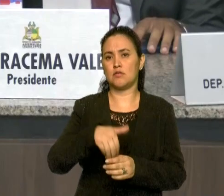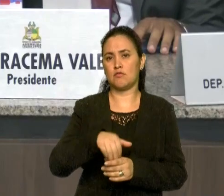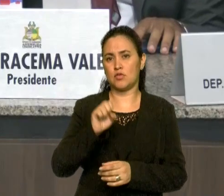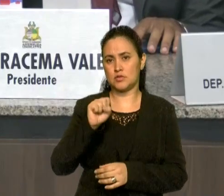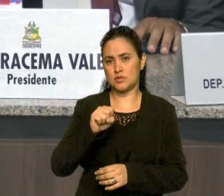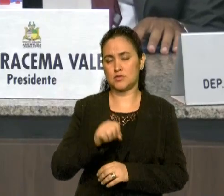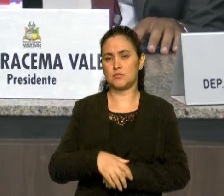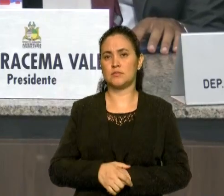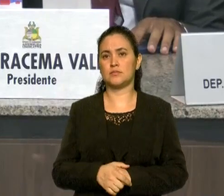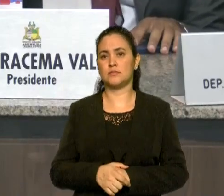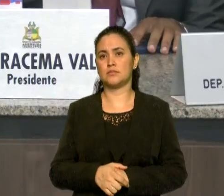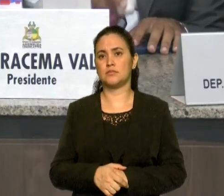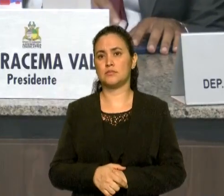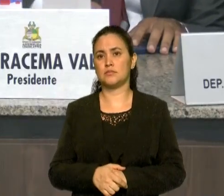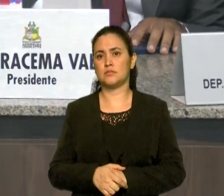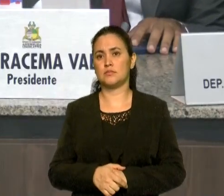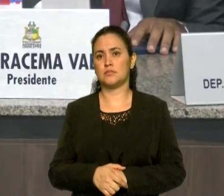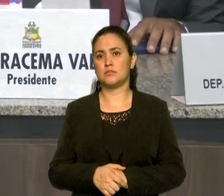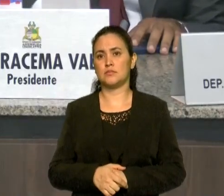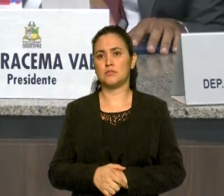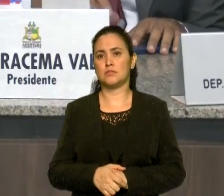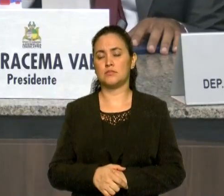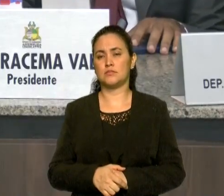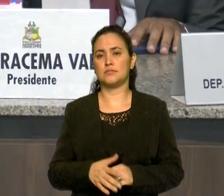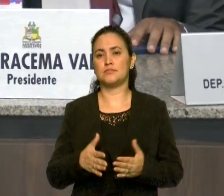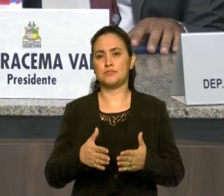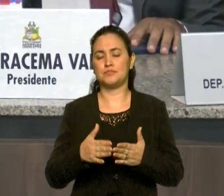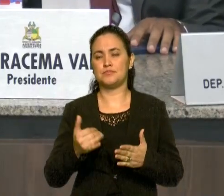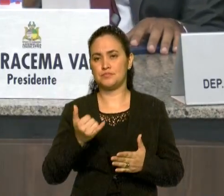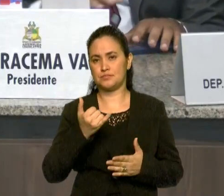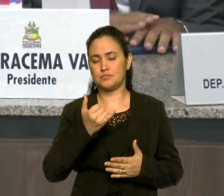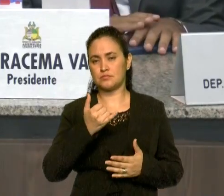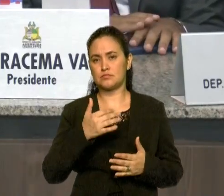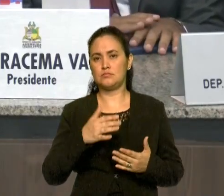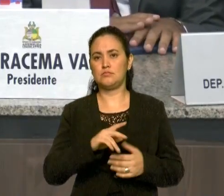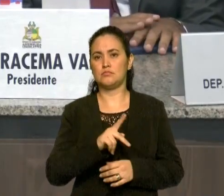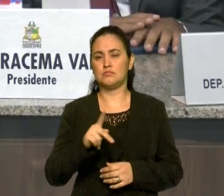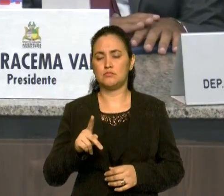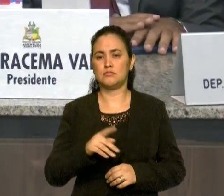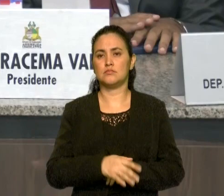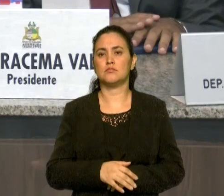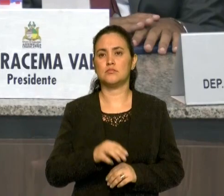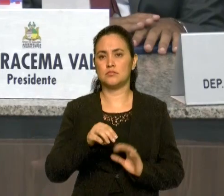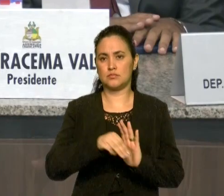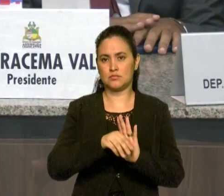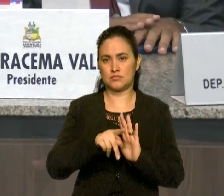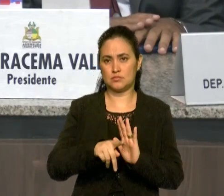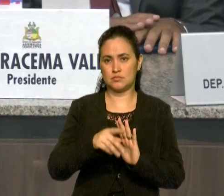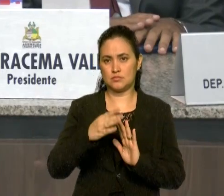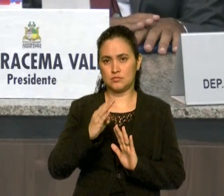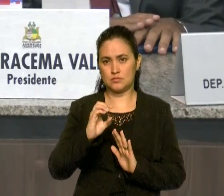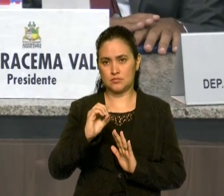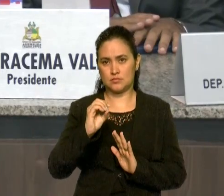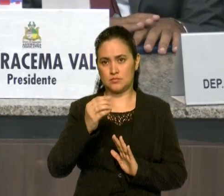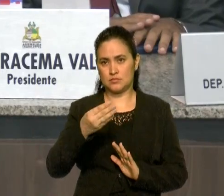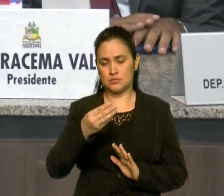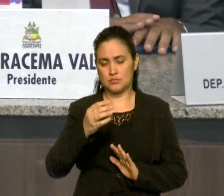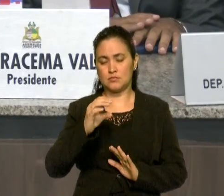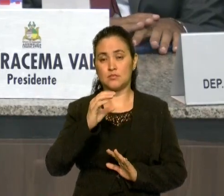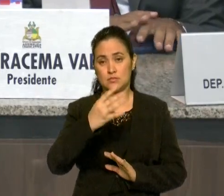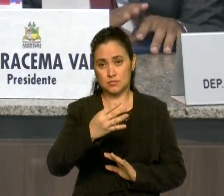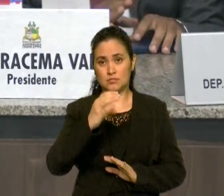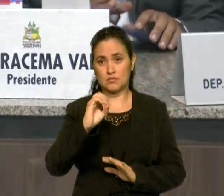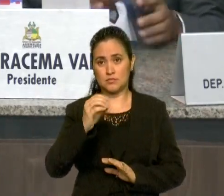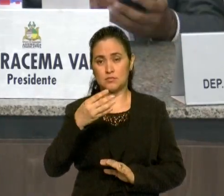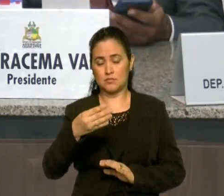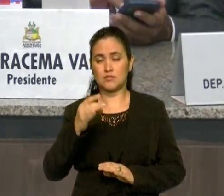estivesse aparecendo. Tá. Senhora presidente, só em relação à MP 404, Só para ressalvar o que eu já tinha